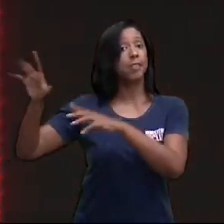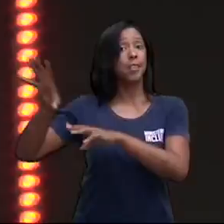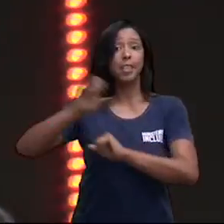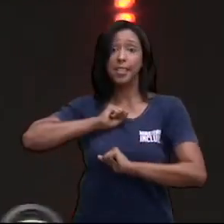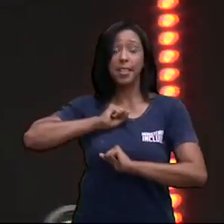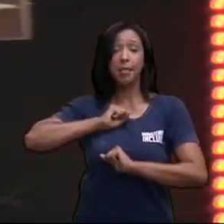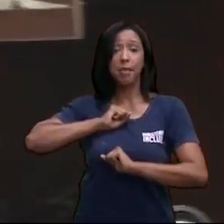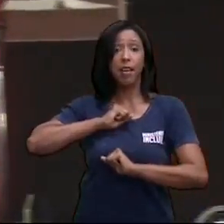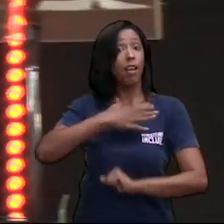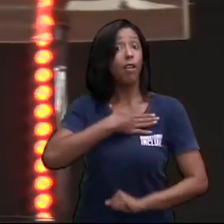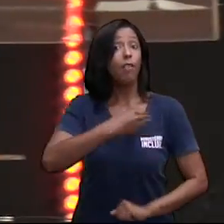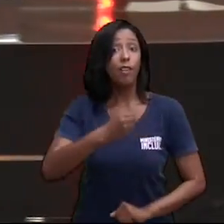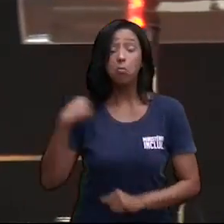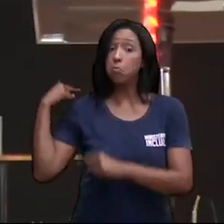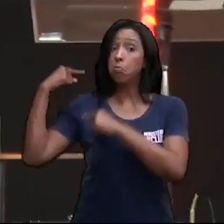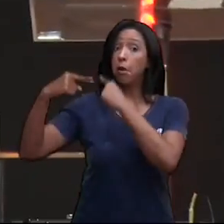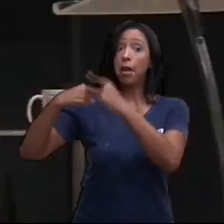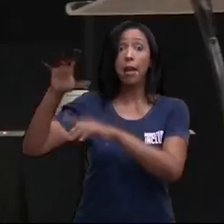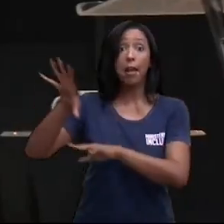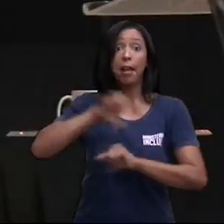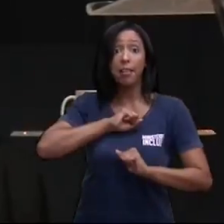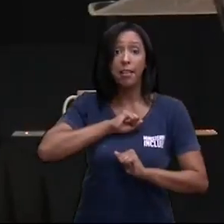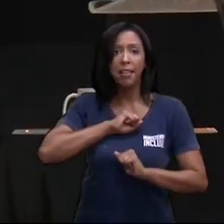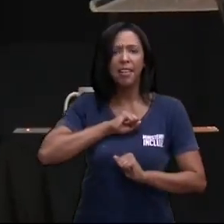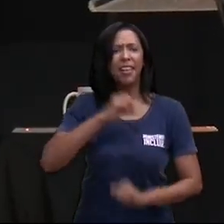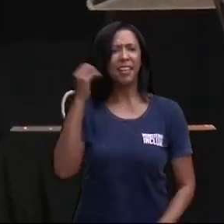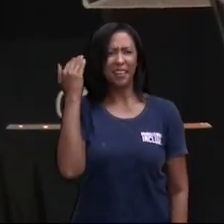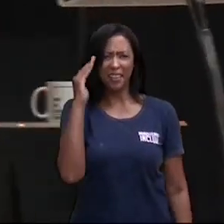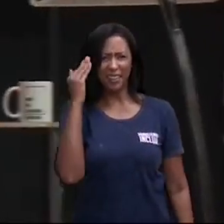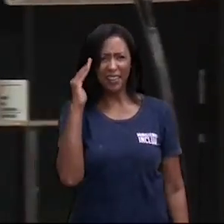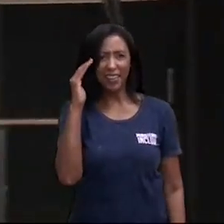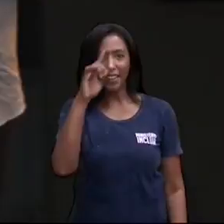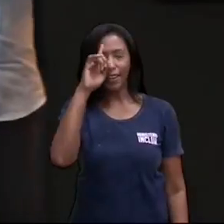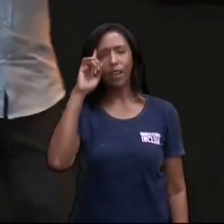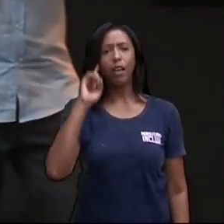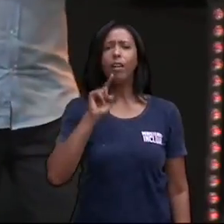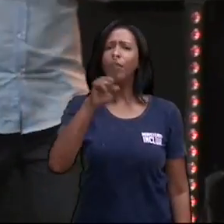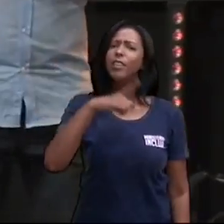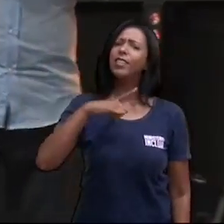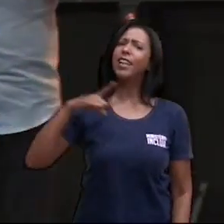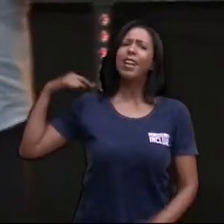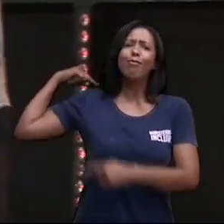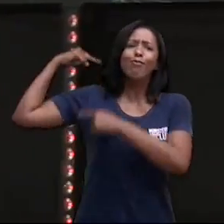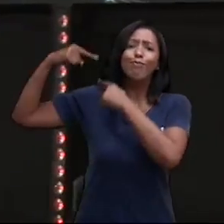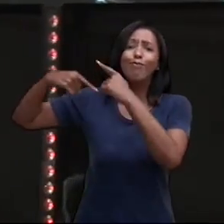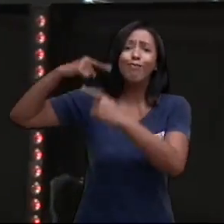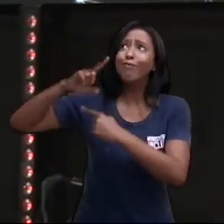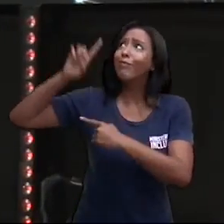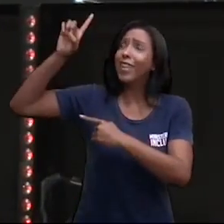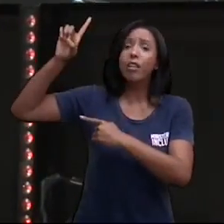o filho tem a herança gente tem noção do que é isso Você tem uma herança em Deus